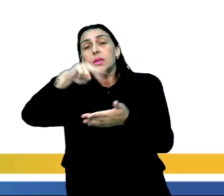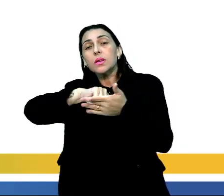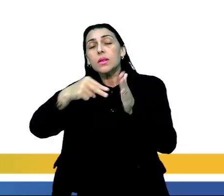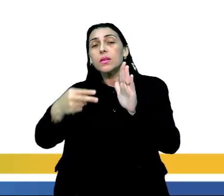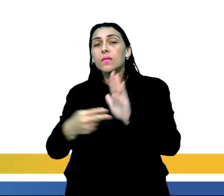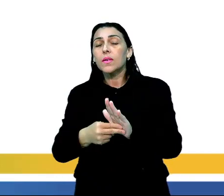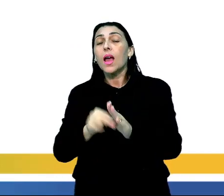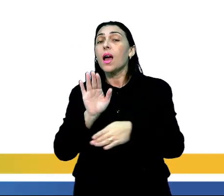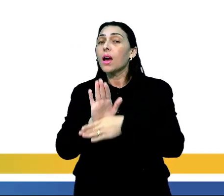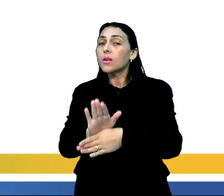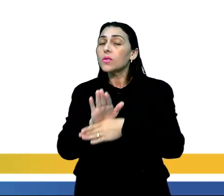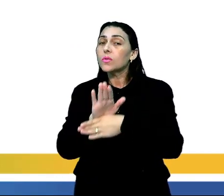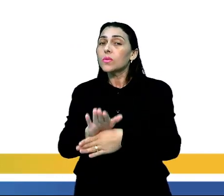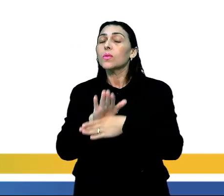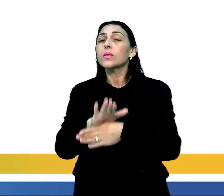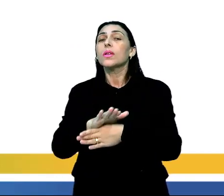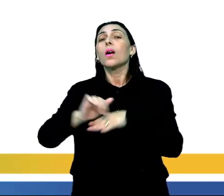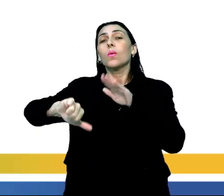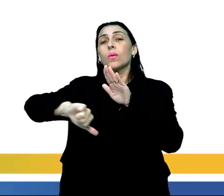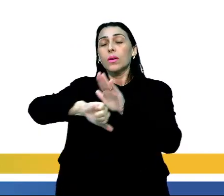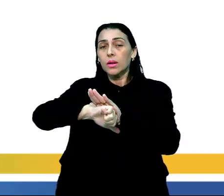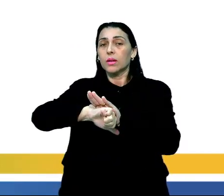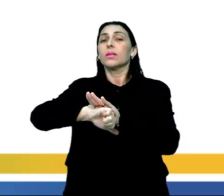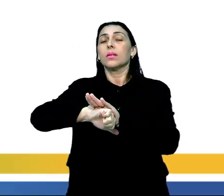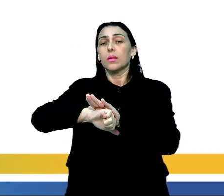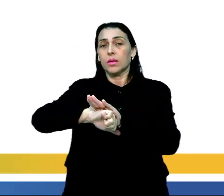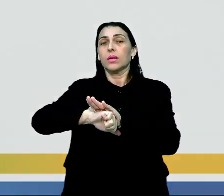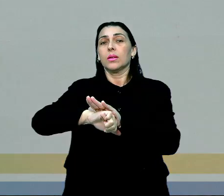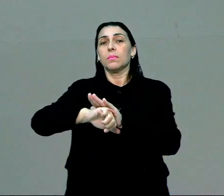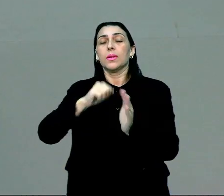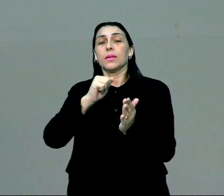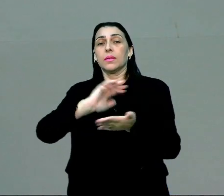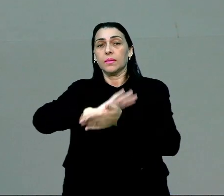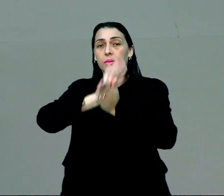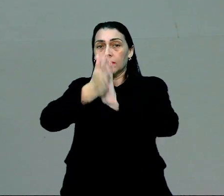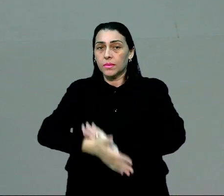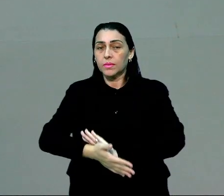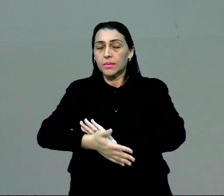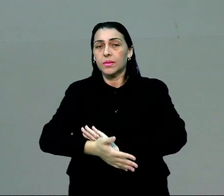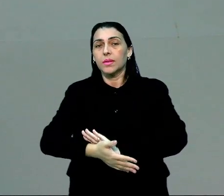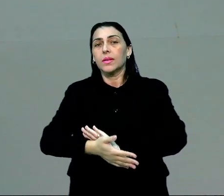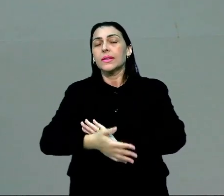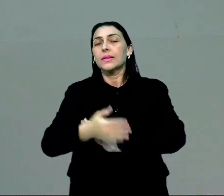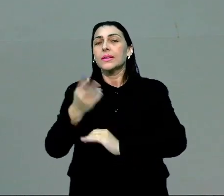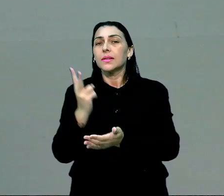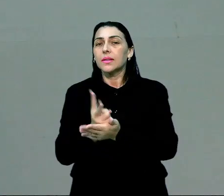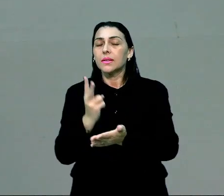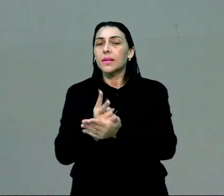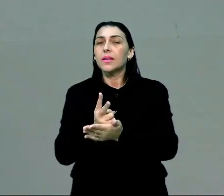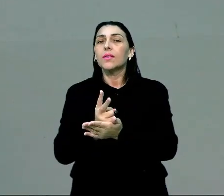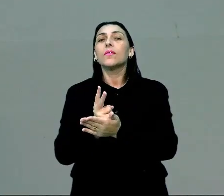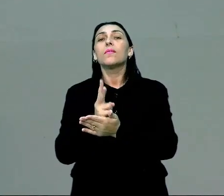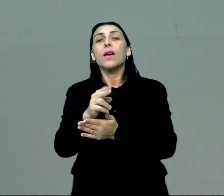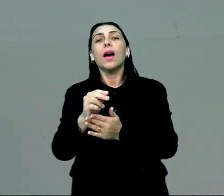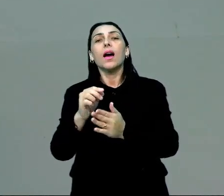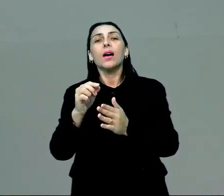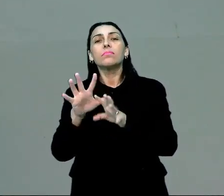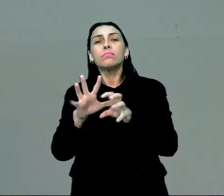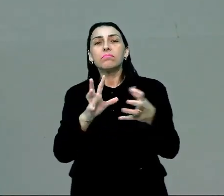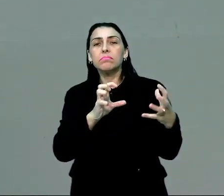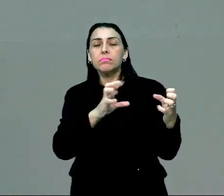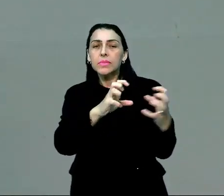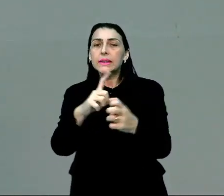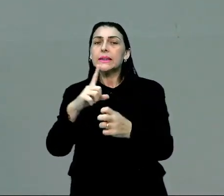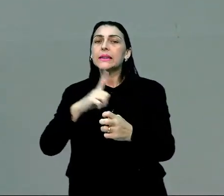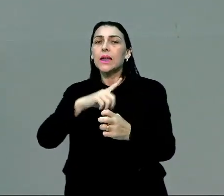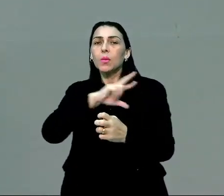significa colaborar com a insistência da discriminação. Então, todas as vezes que alguém vai lá e agride alguém porque ele